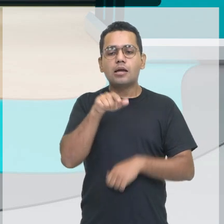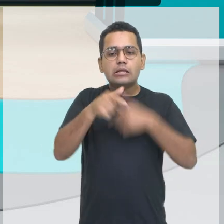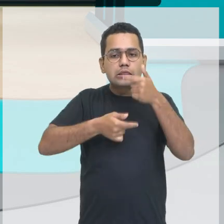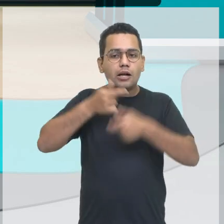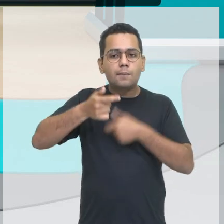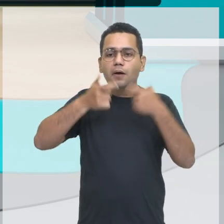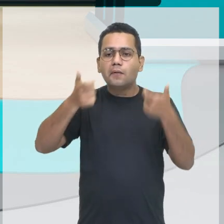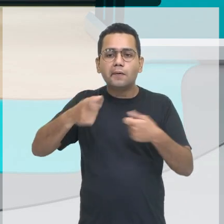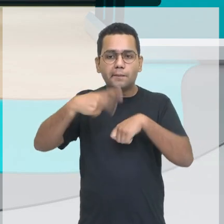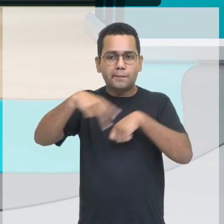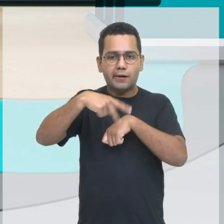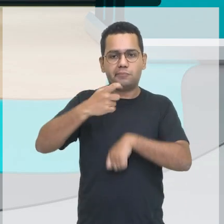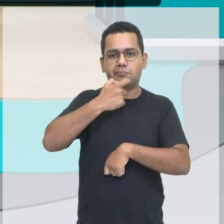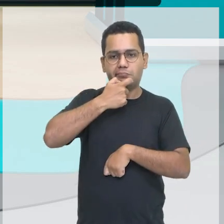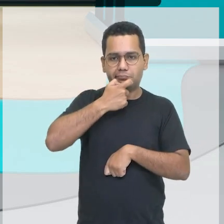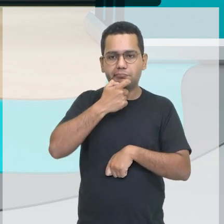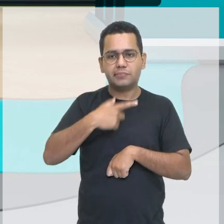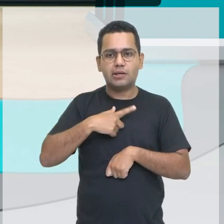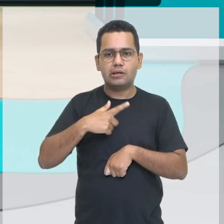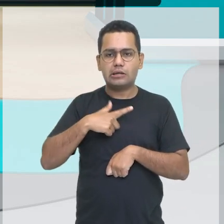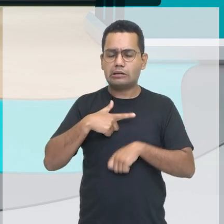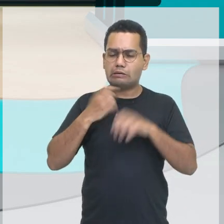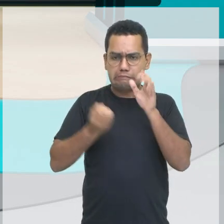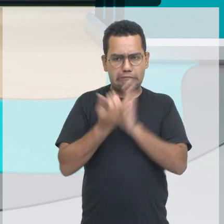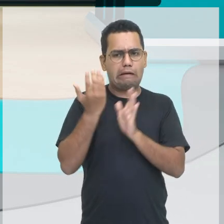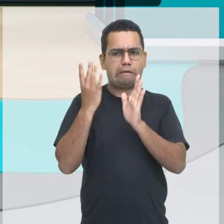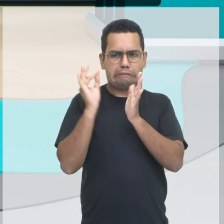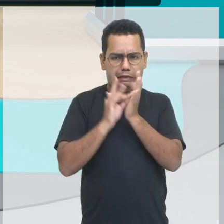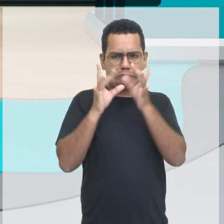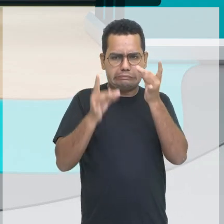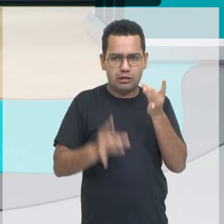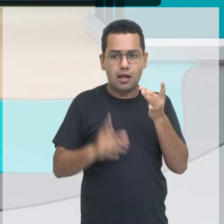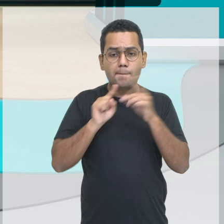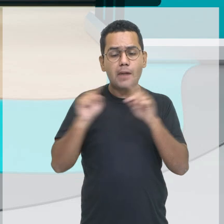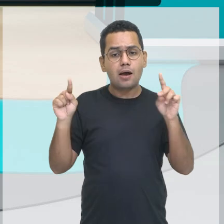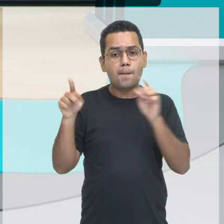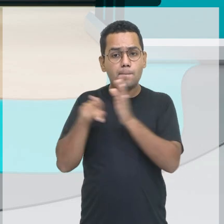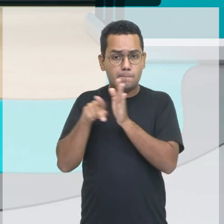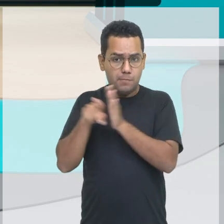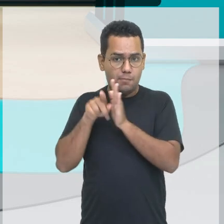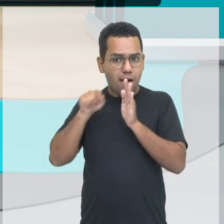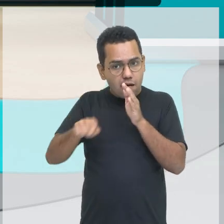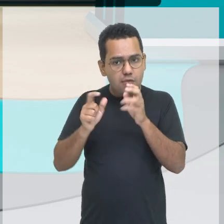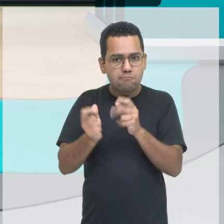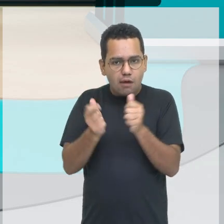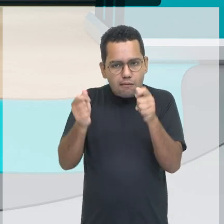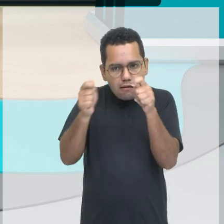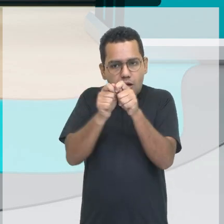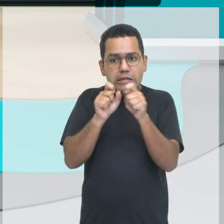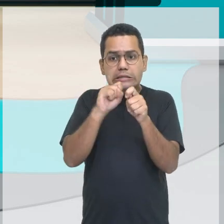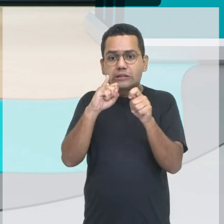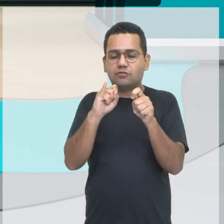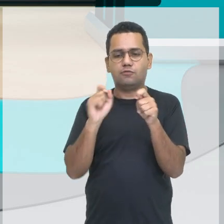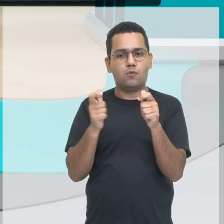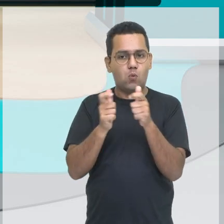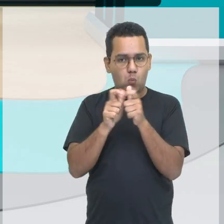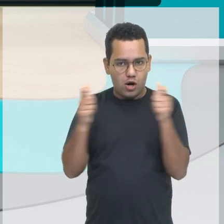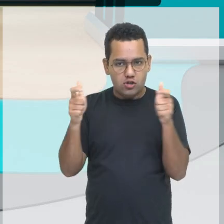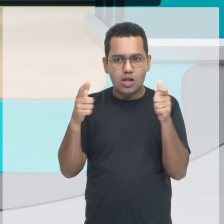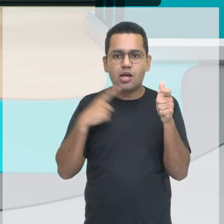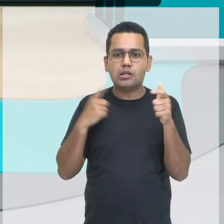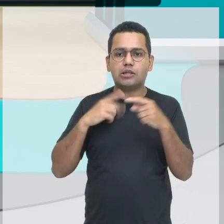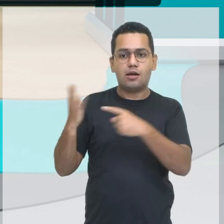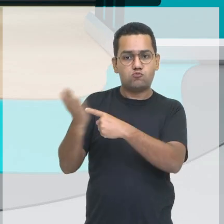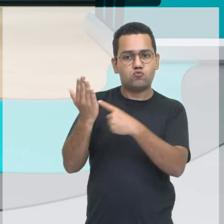são incrivelmente realistas, as esculturas são feitas manualmente. Quando muito grandes, ele recebe ajuda